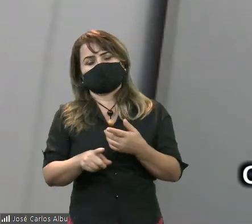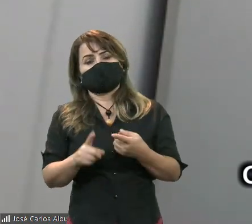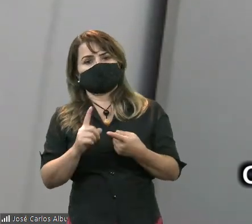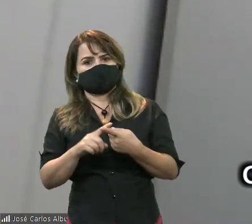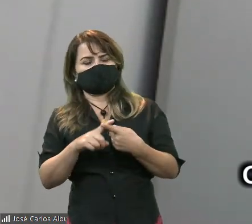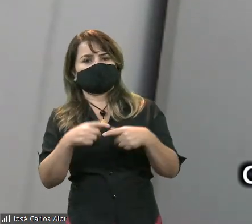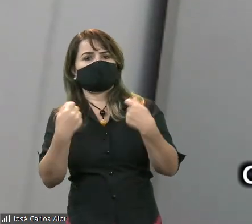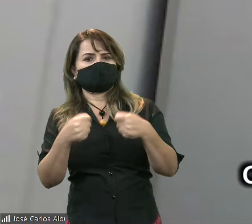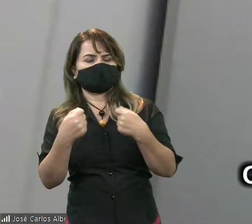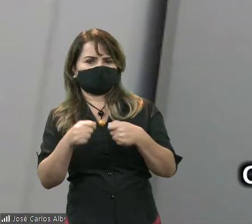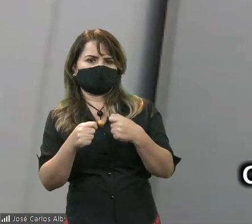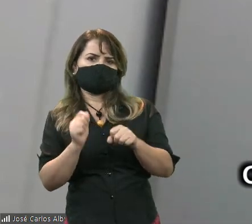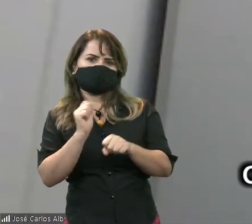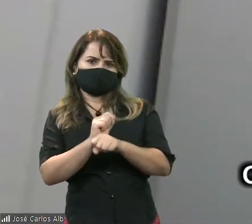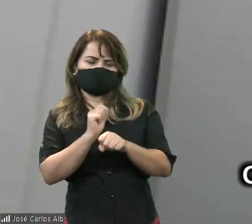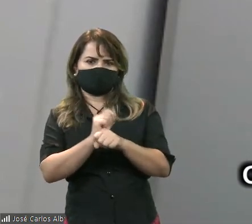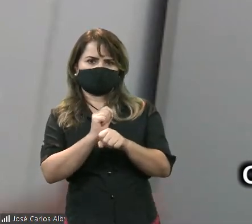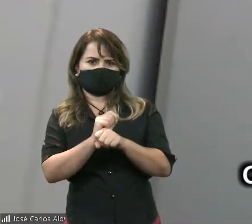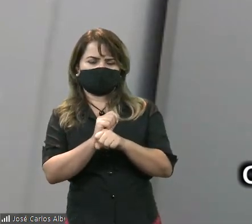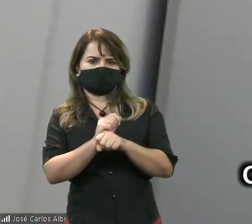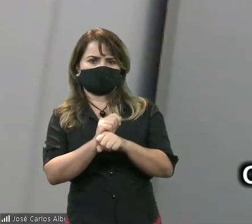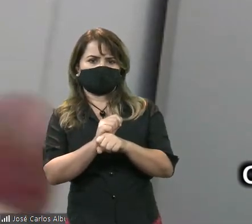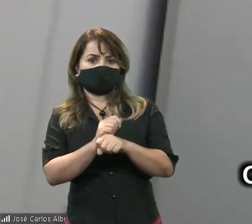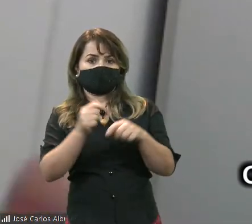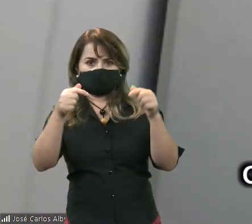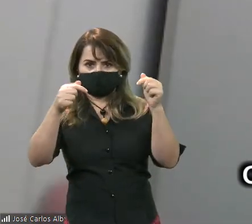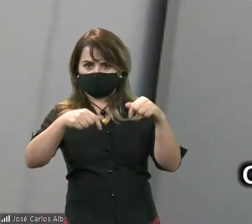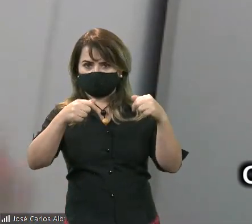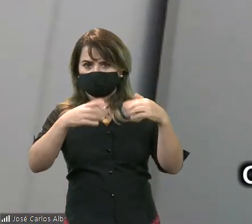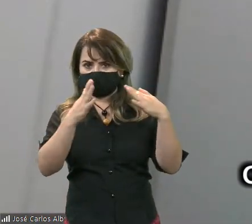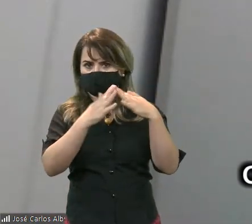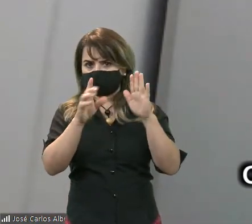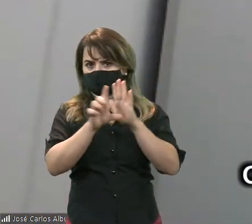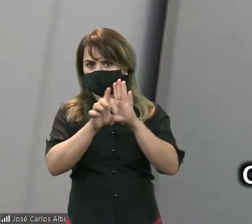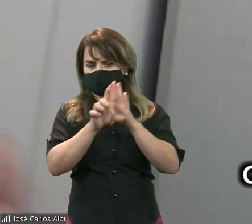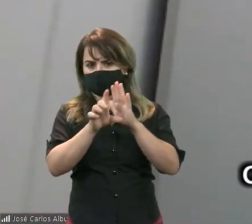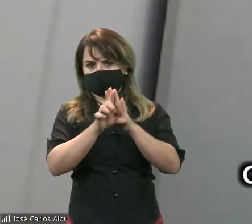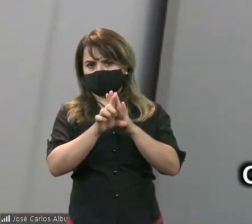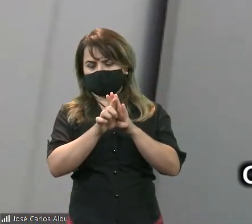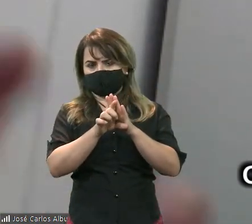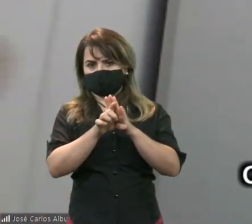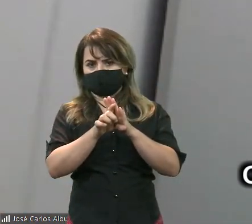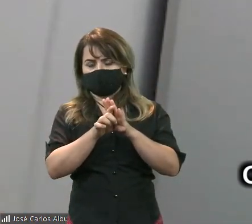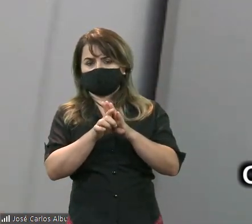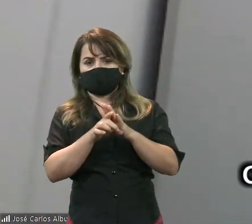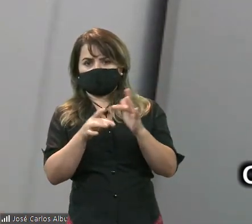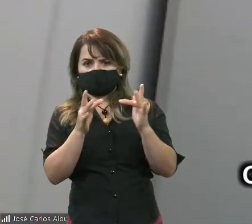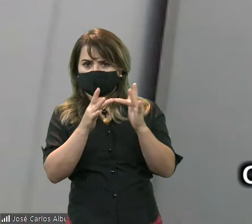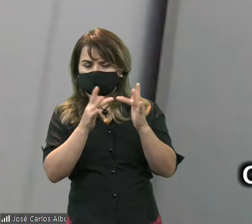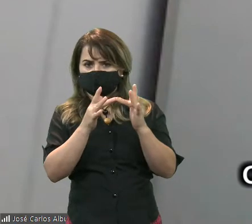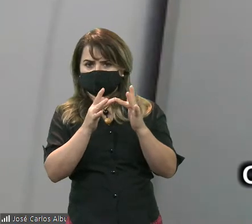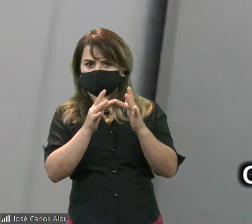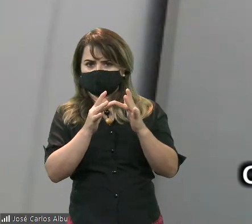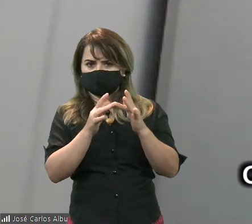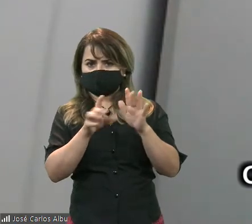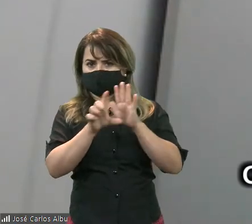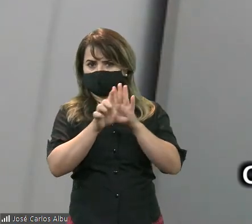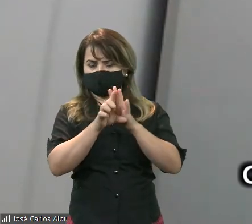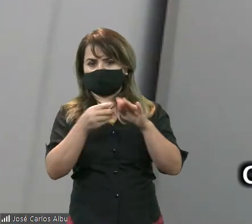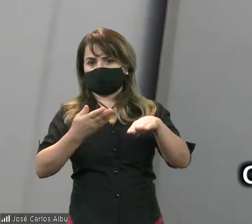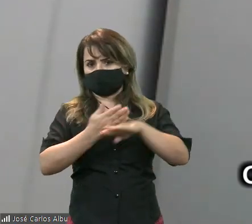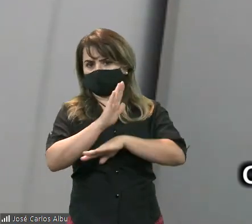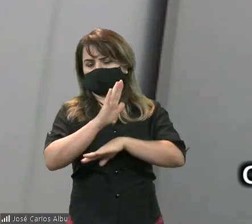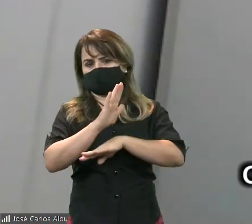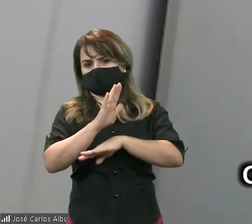logicamente, desses contatos. A casa está aprovando aqui uma autorização do município com a malha